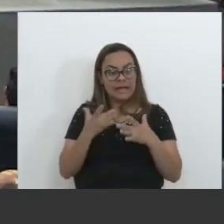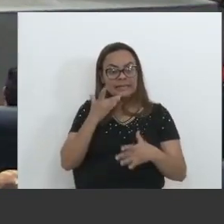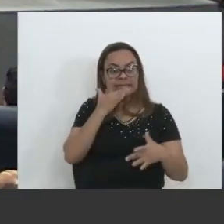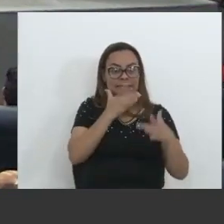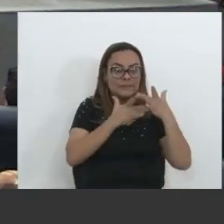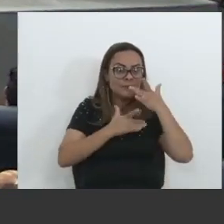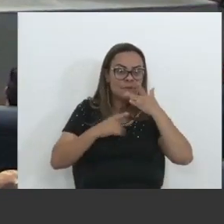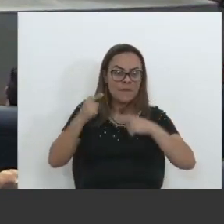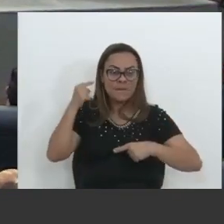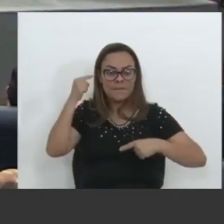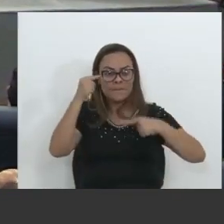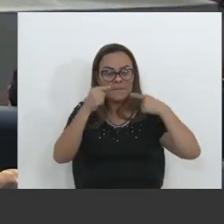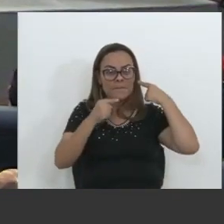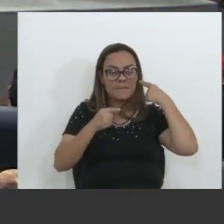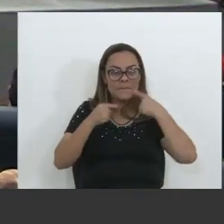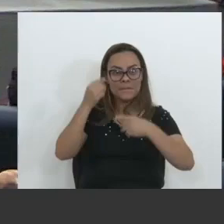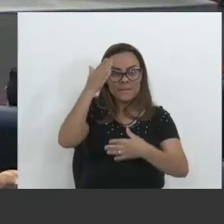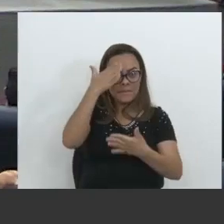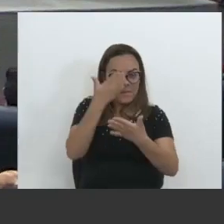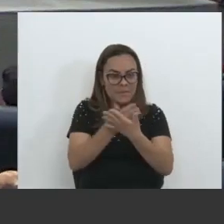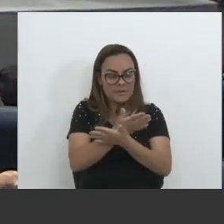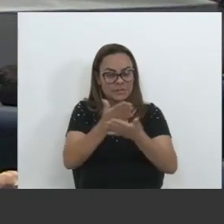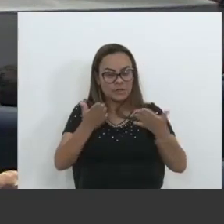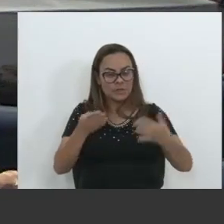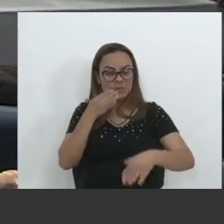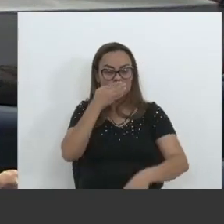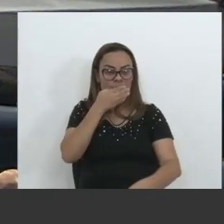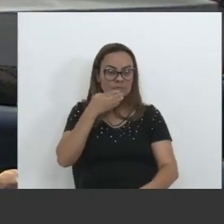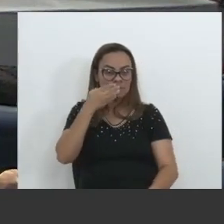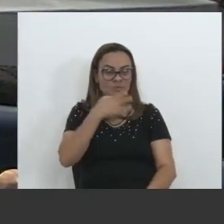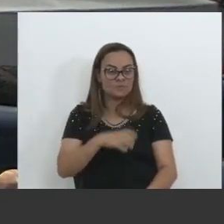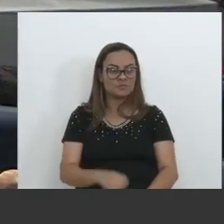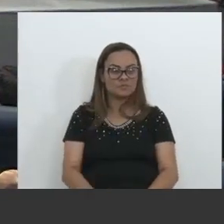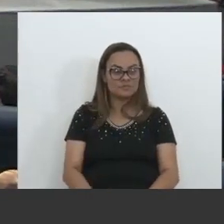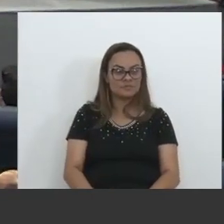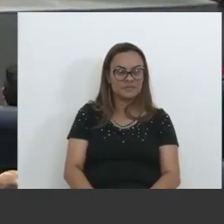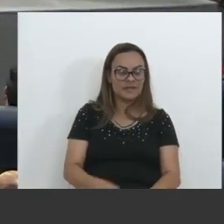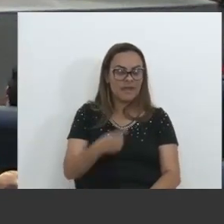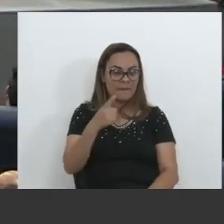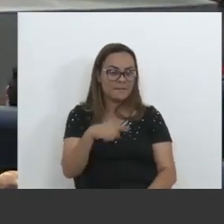Existe acredit em vocês ele me convenceu